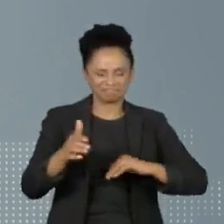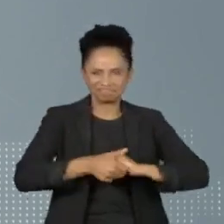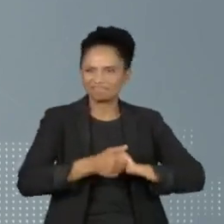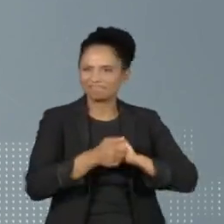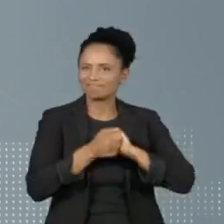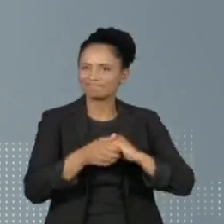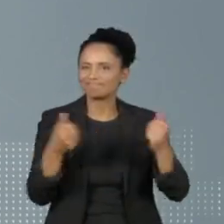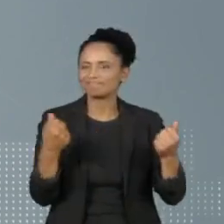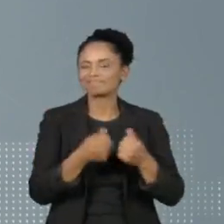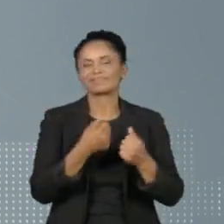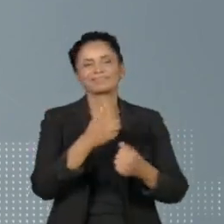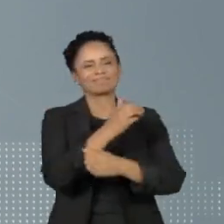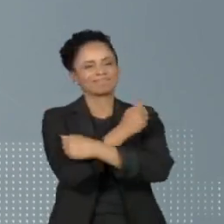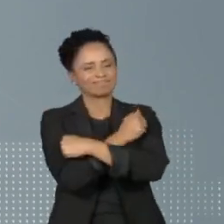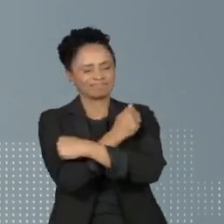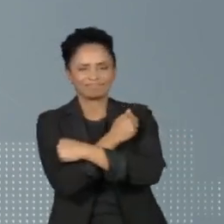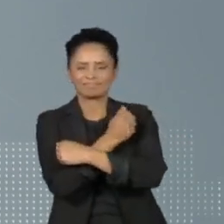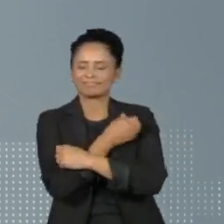Presidente!